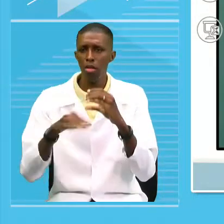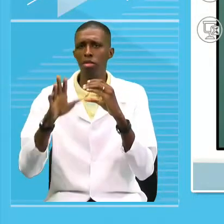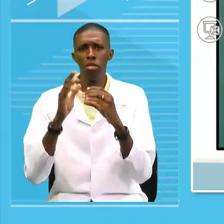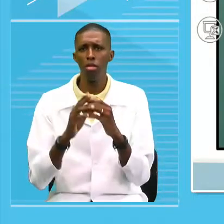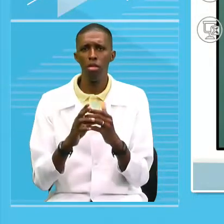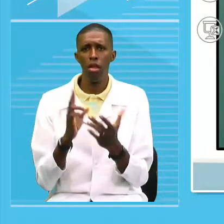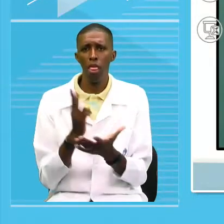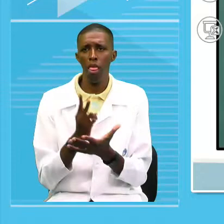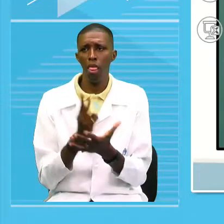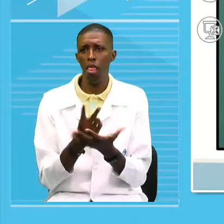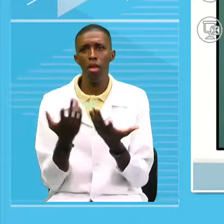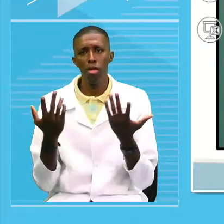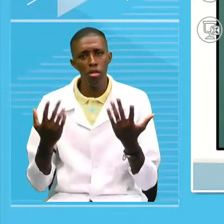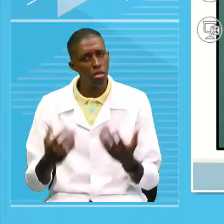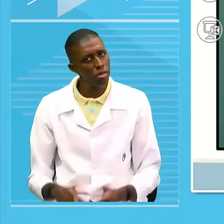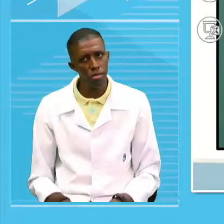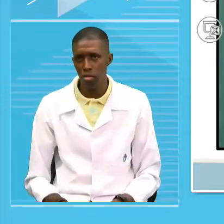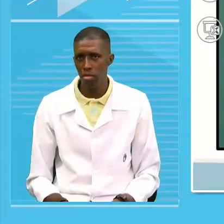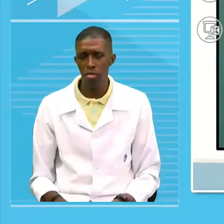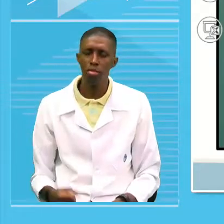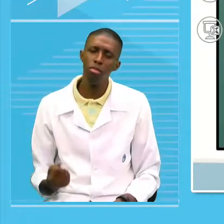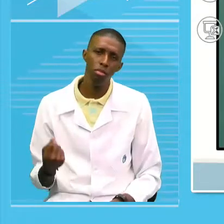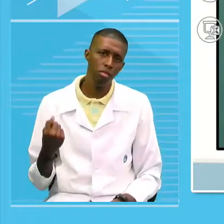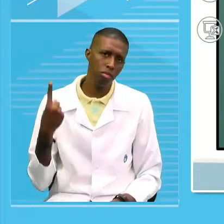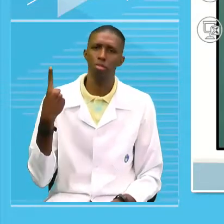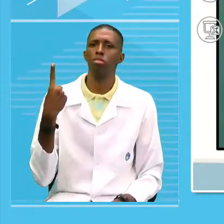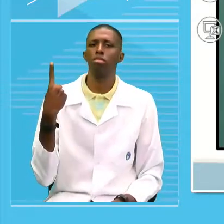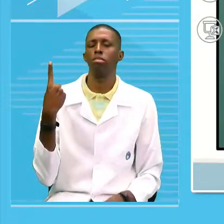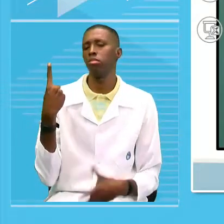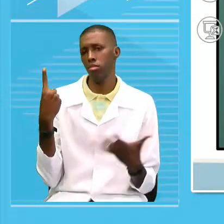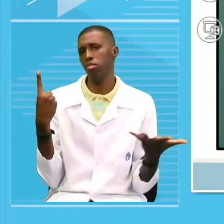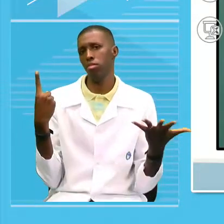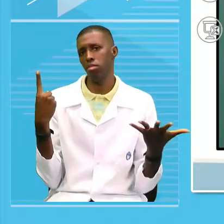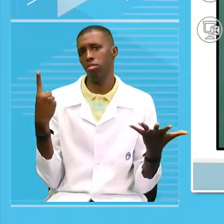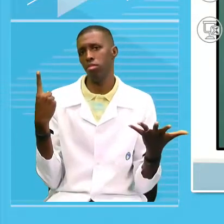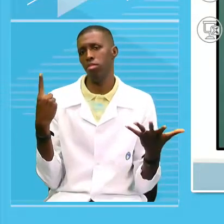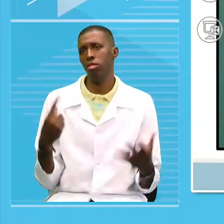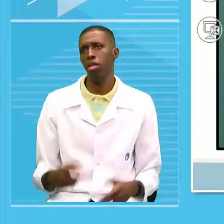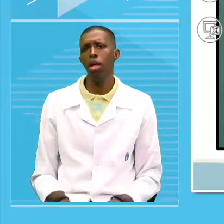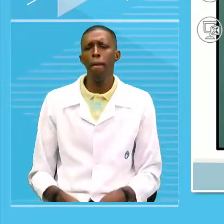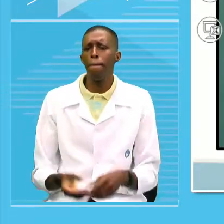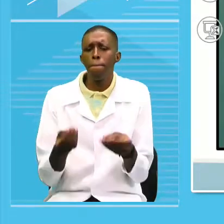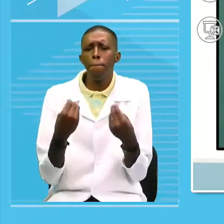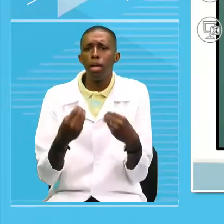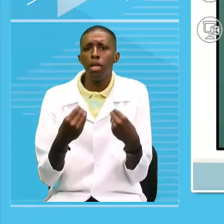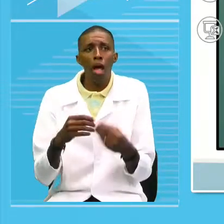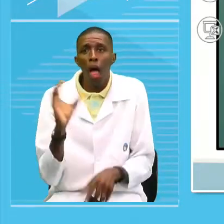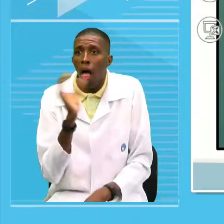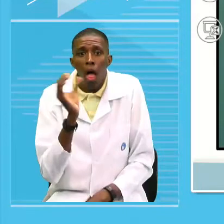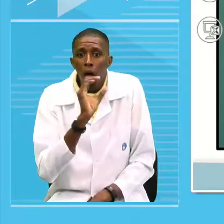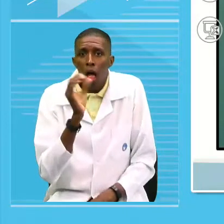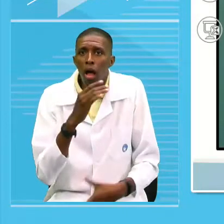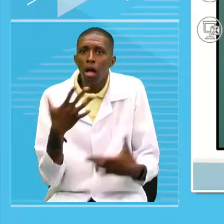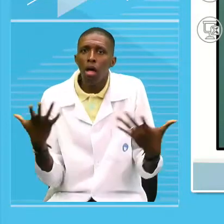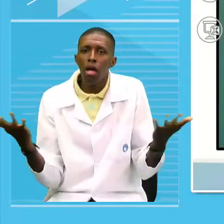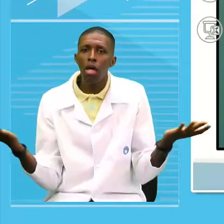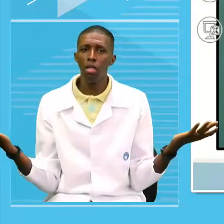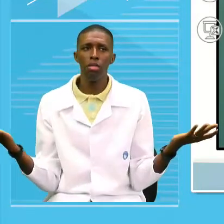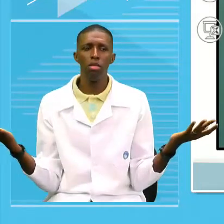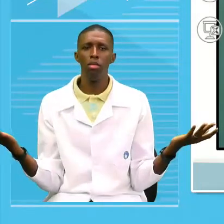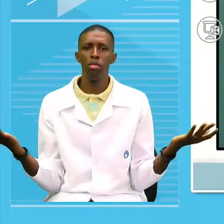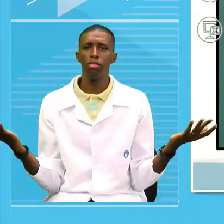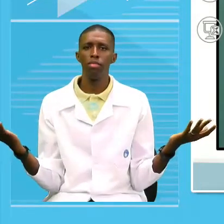correria né E às vezes Será que a gente realmente está com tanta pressa ou a gente simplesmente não está